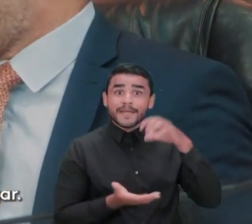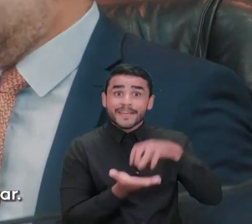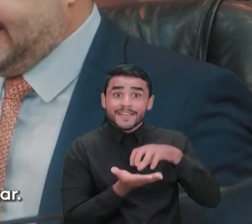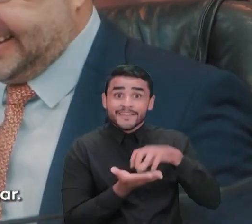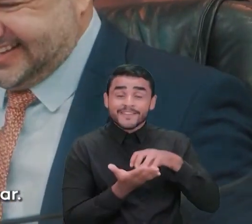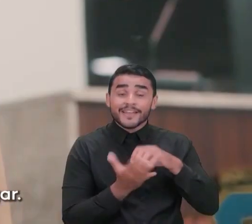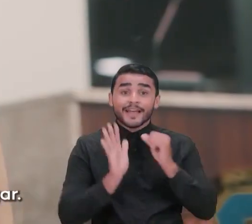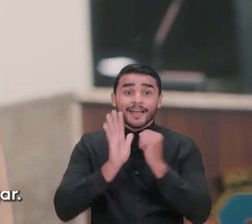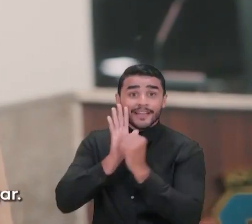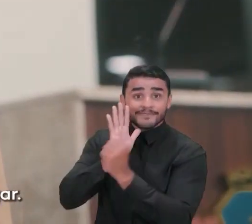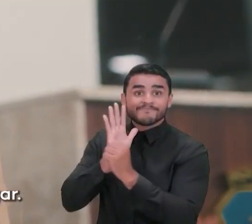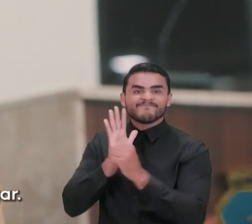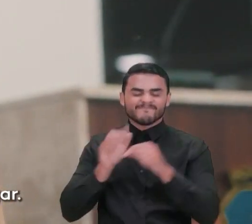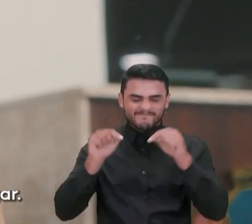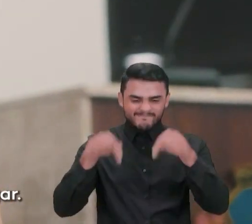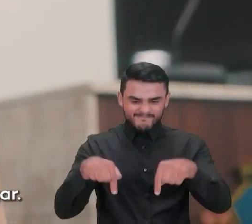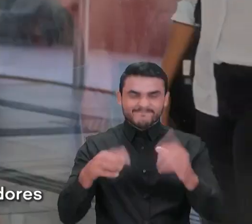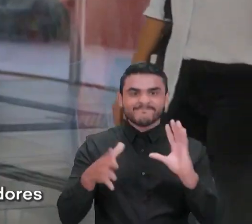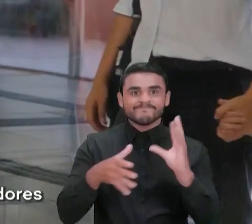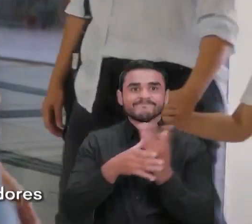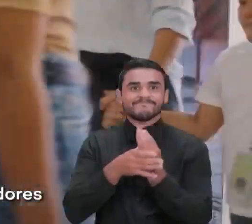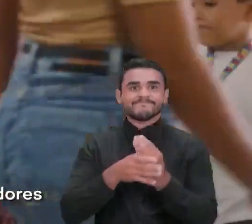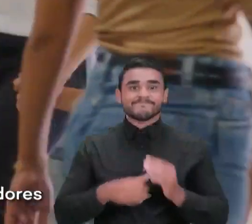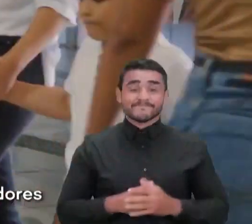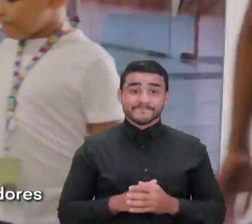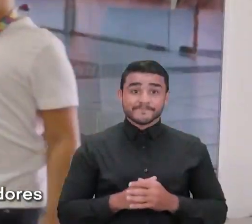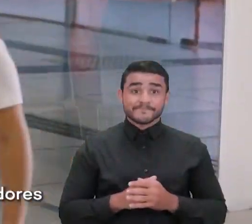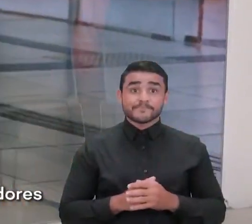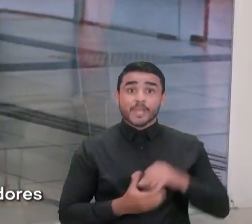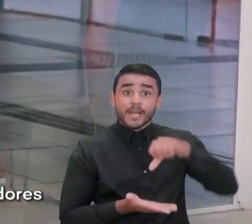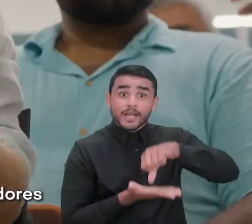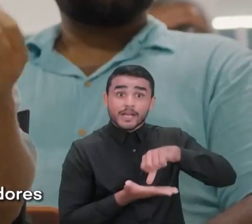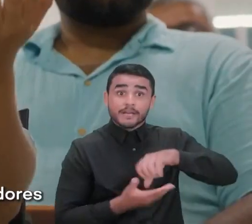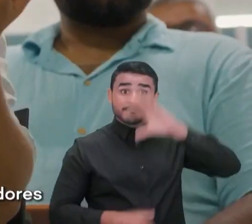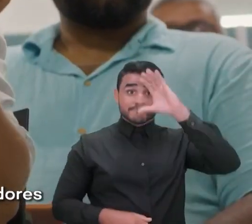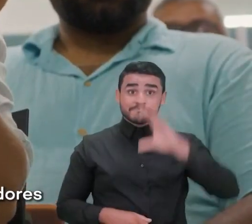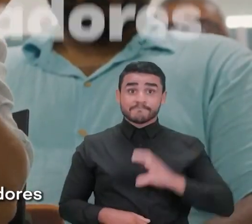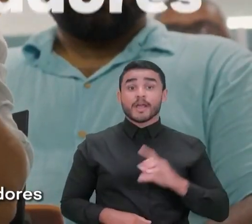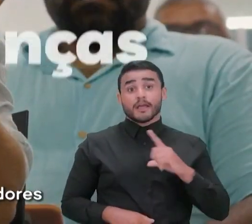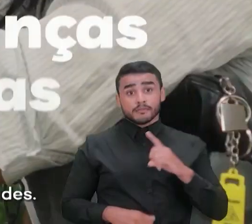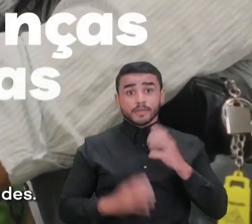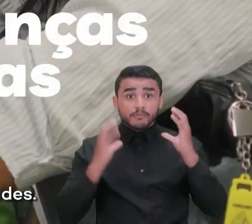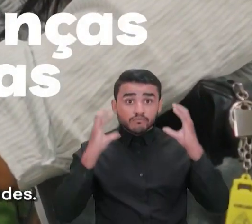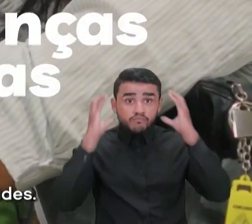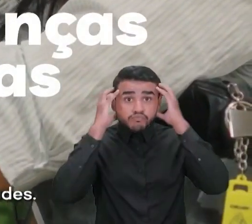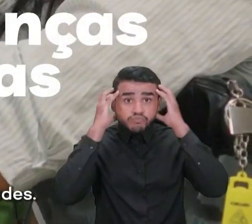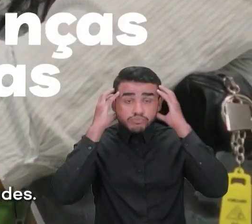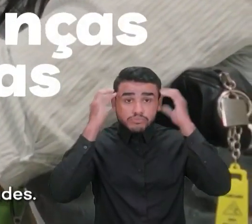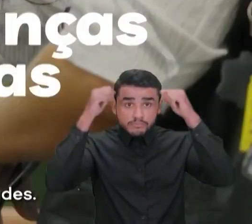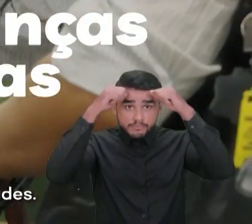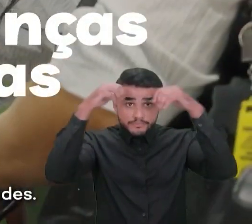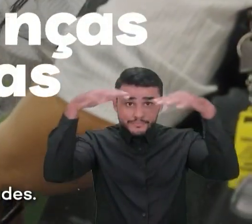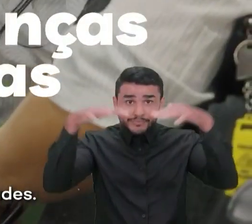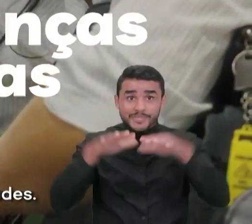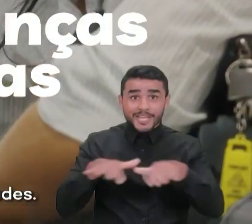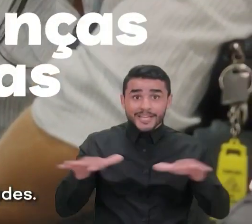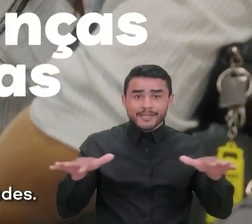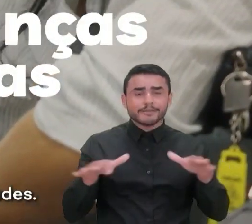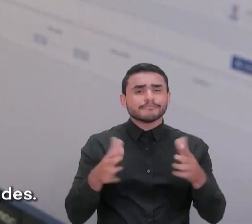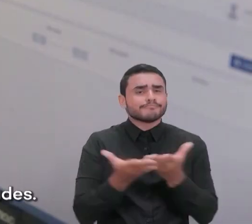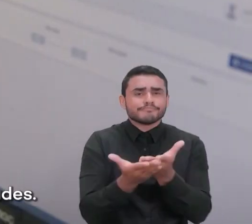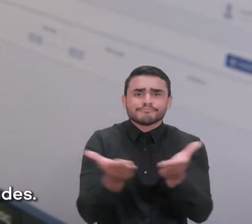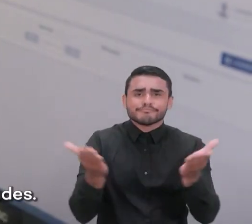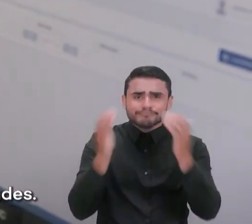Down, sabe que aqui é o seu lugar. A Central de Cidadania também dispõe de abafadores para crianças autistas,